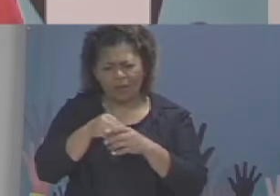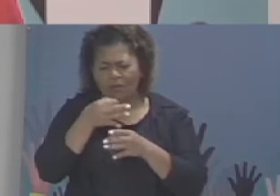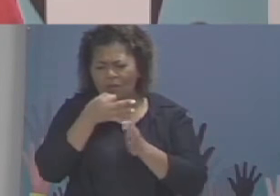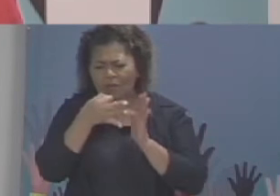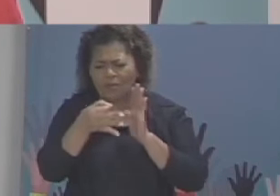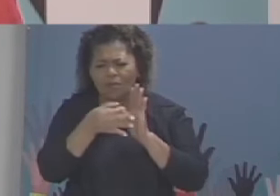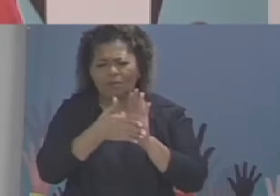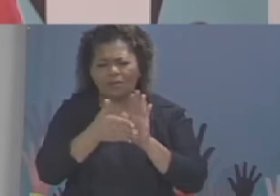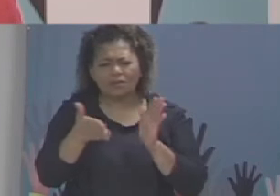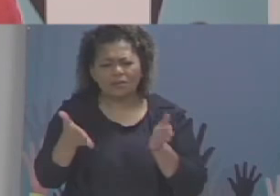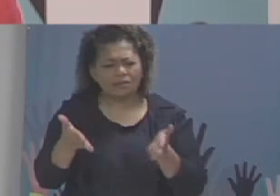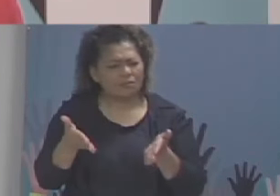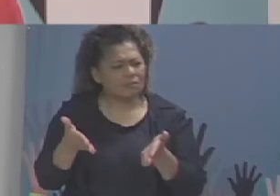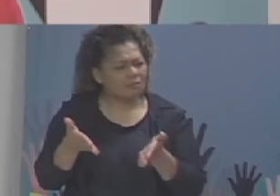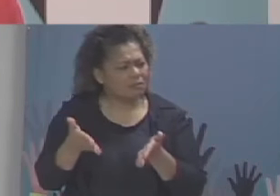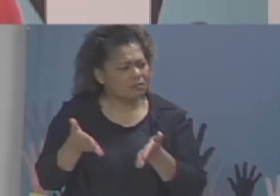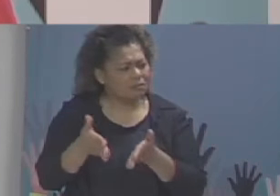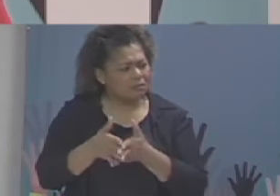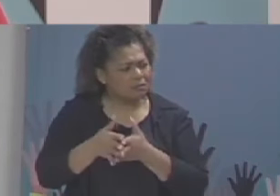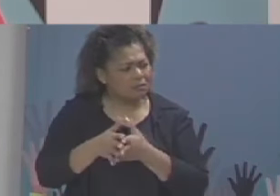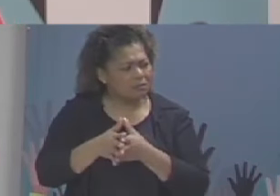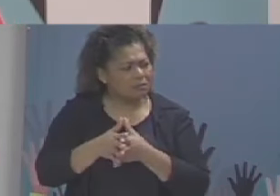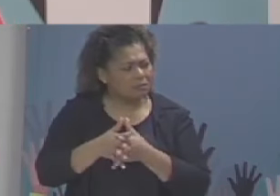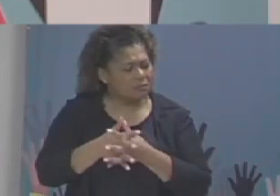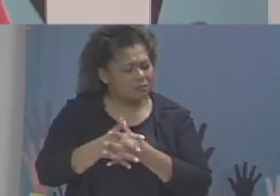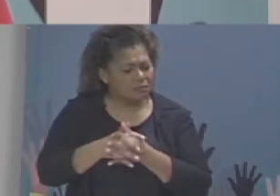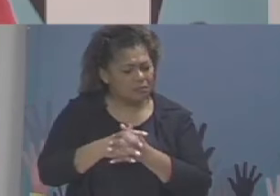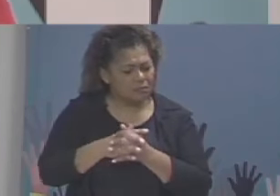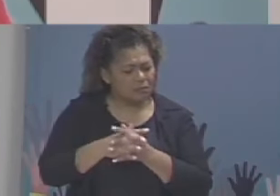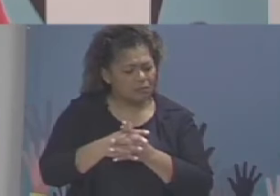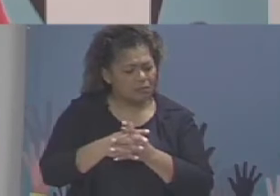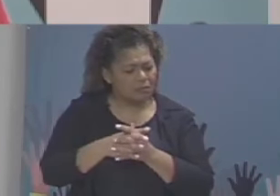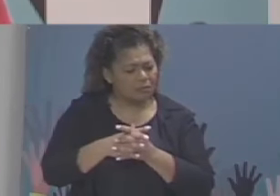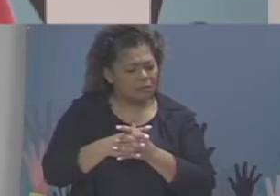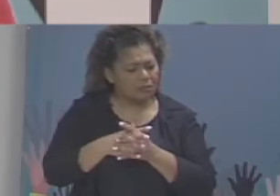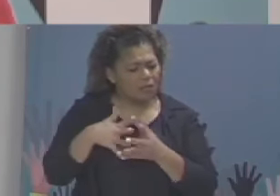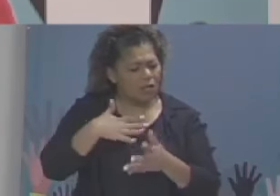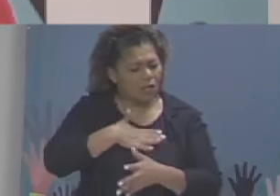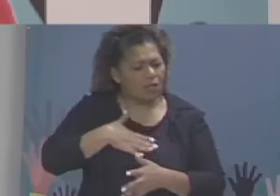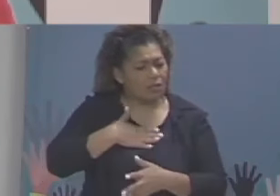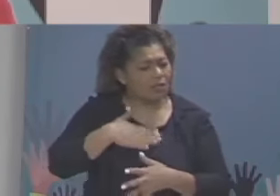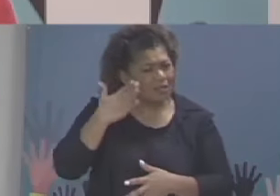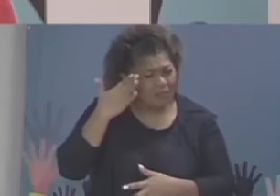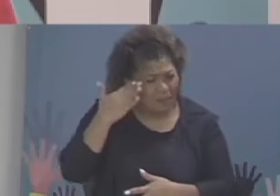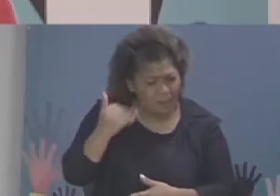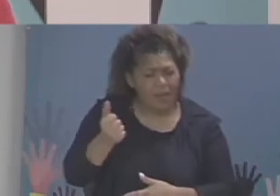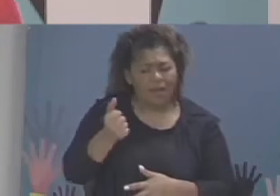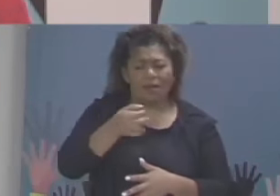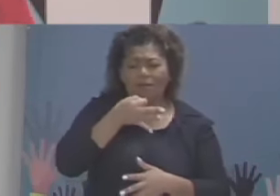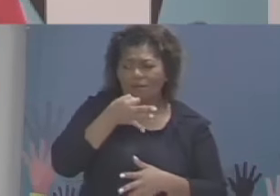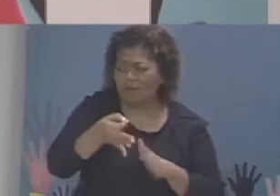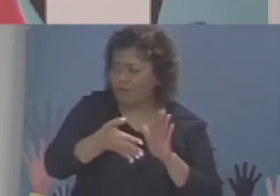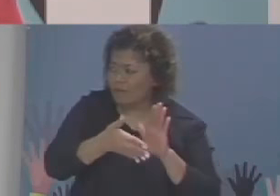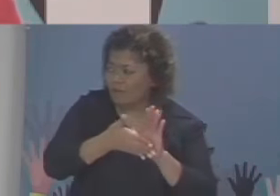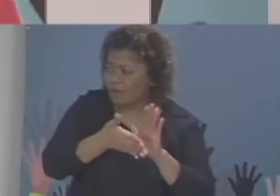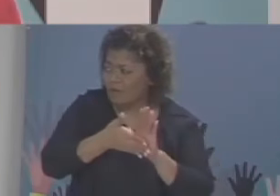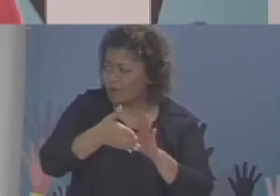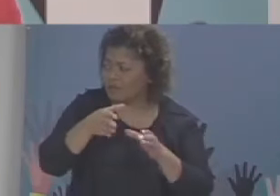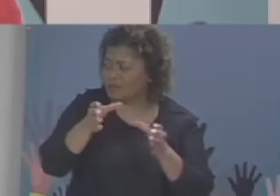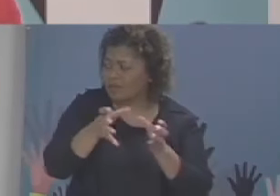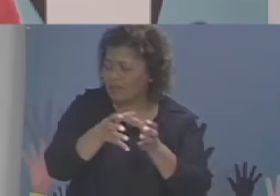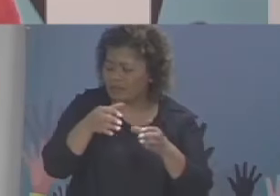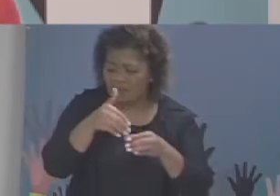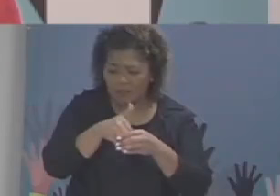CRP 04. Eu sinceramente não entendi a pergunta. Gostaria de saber qual, qual a proposta das chapas, ou das chapas,